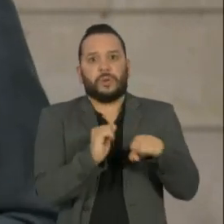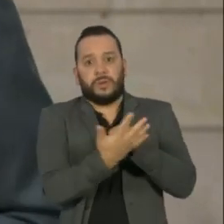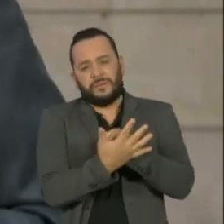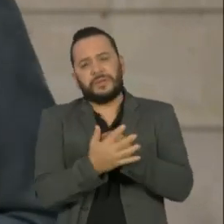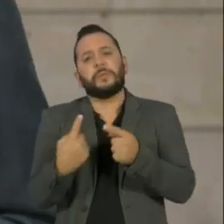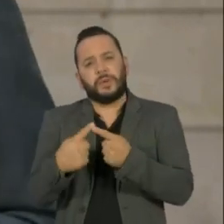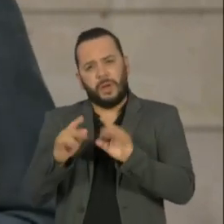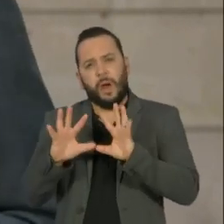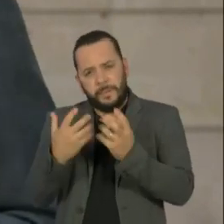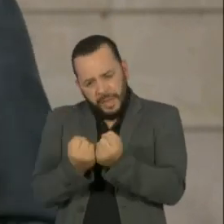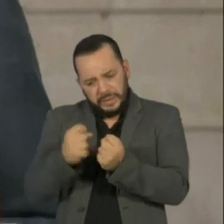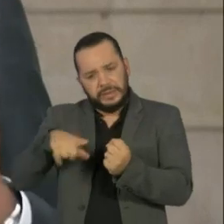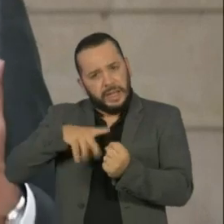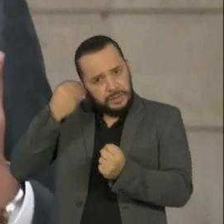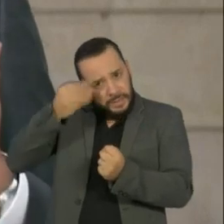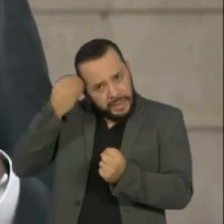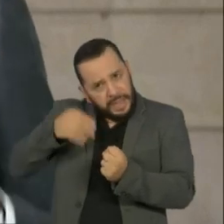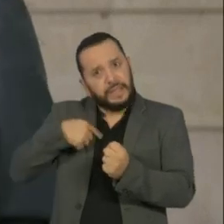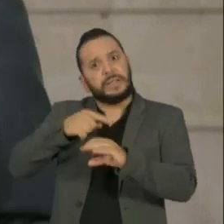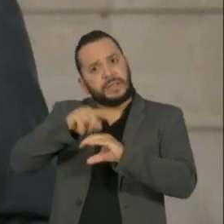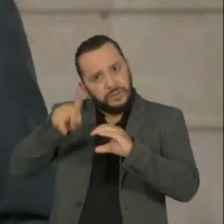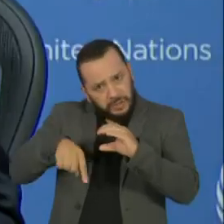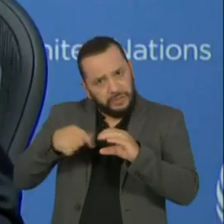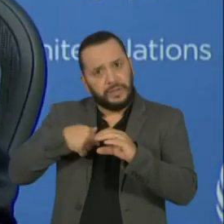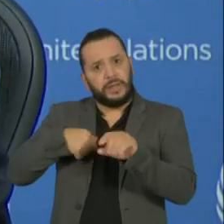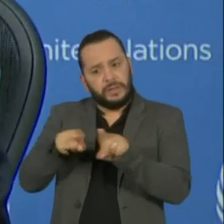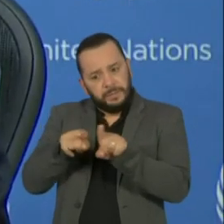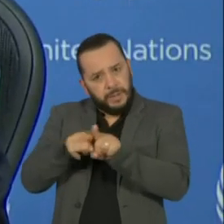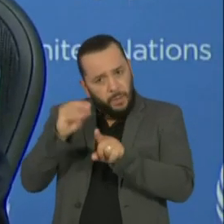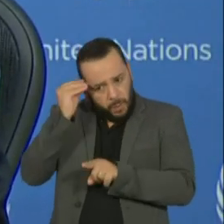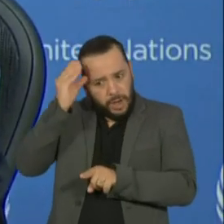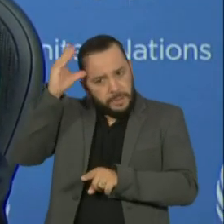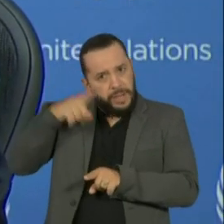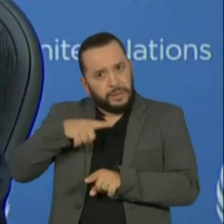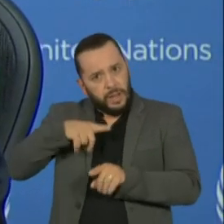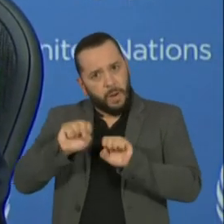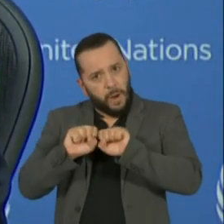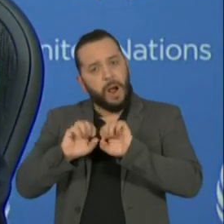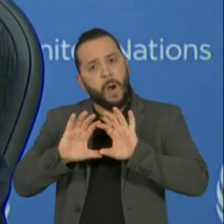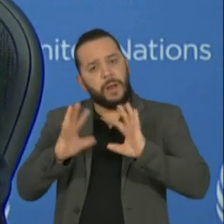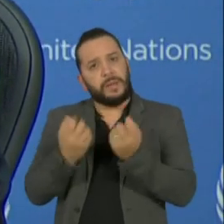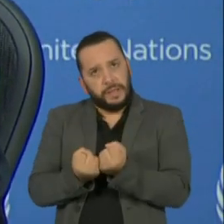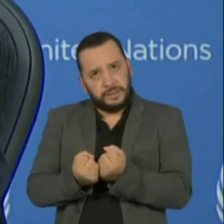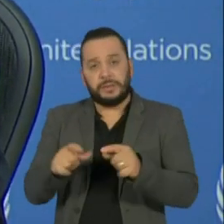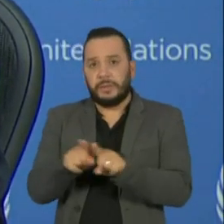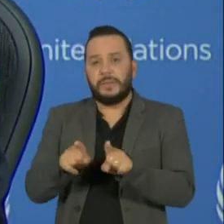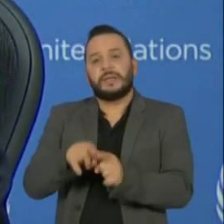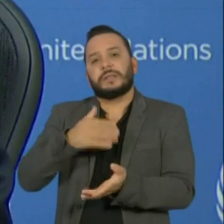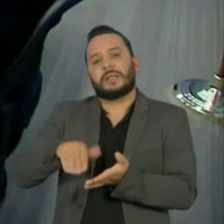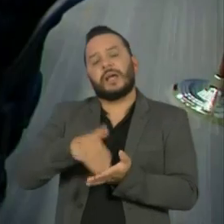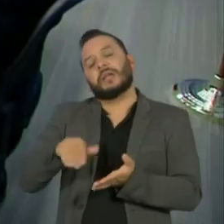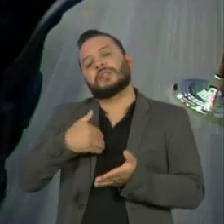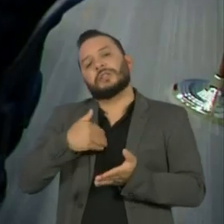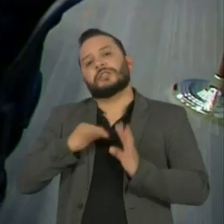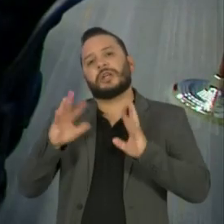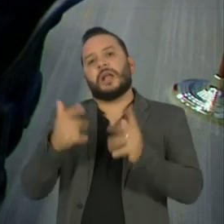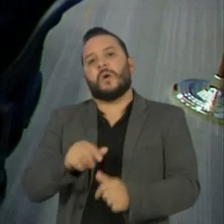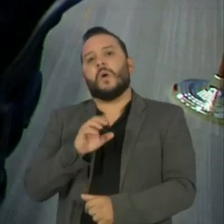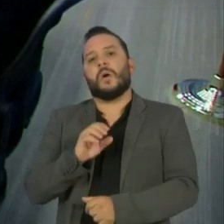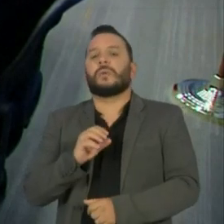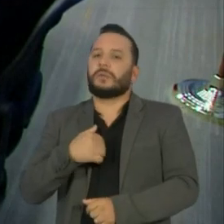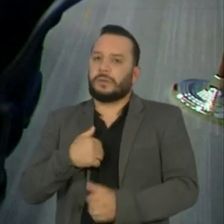experiência científica e conhecimento para isso. O secretário-geral da ONU, Antônio Guterres, afirmou que a OMS